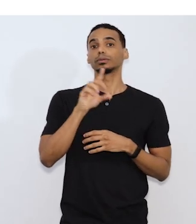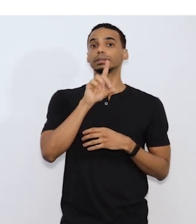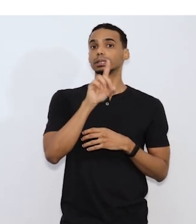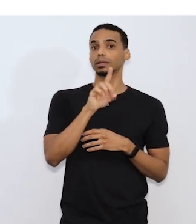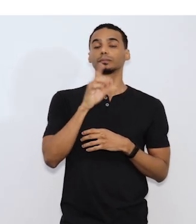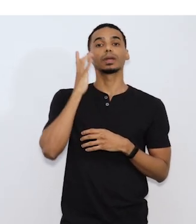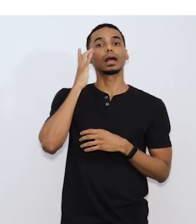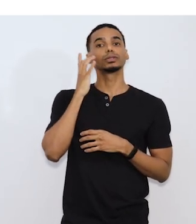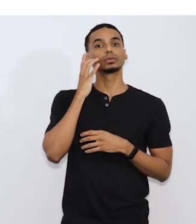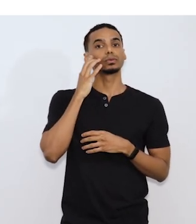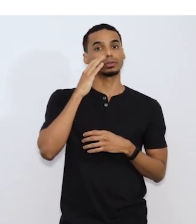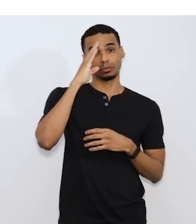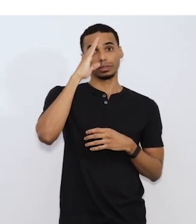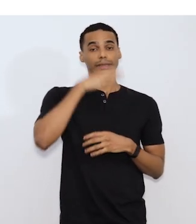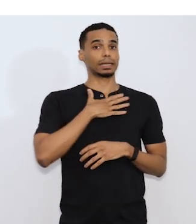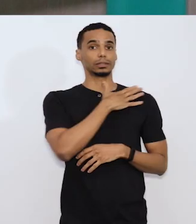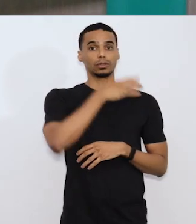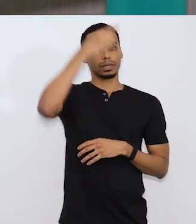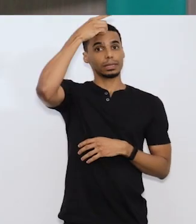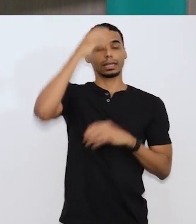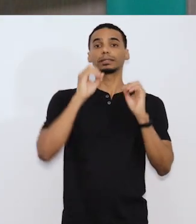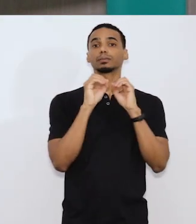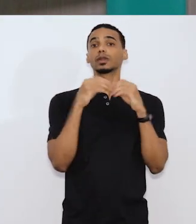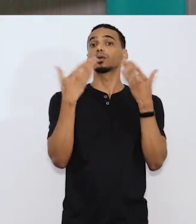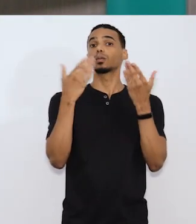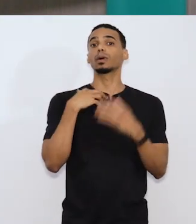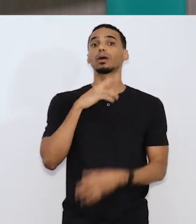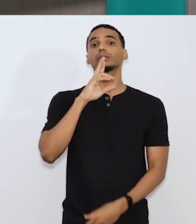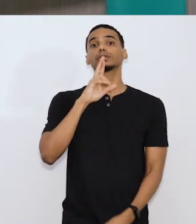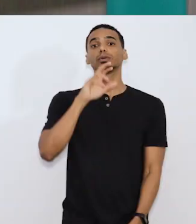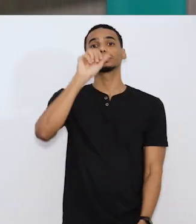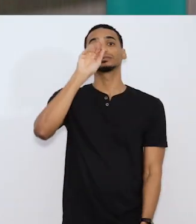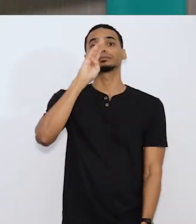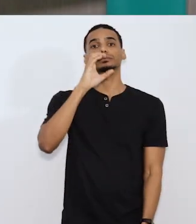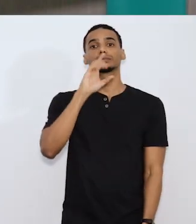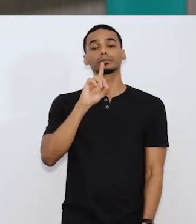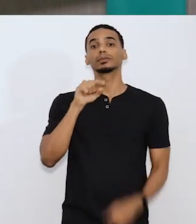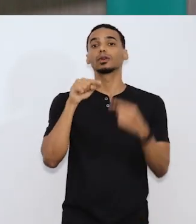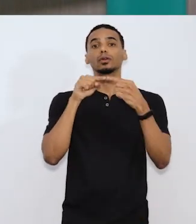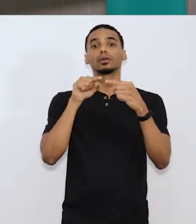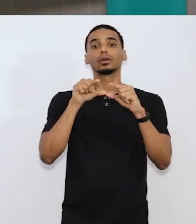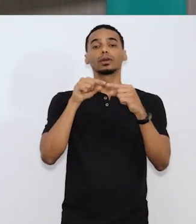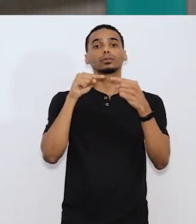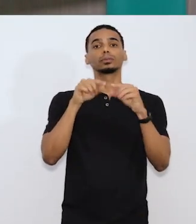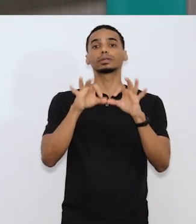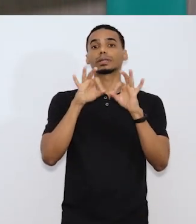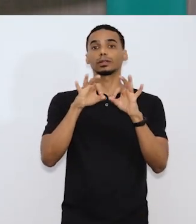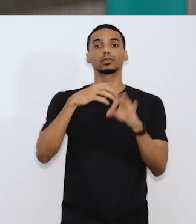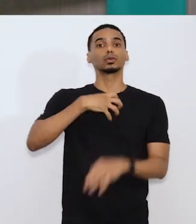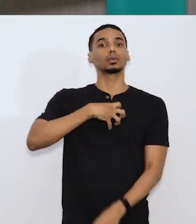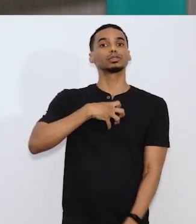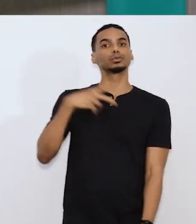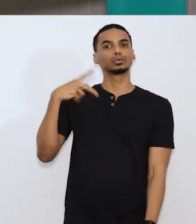que o sargento não fosse talentoso. Qual dessas alternativas melhor responde à atitude